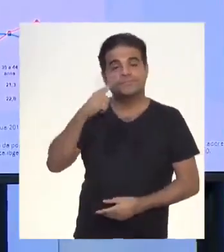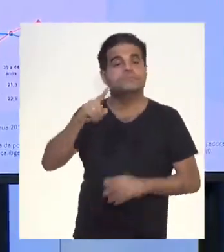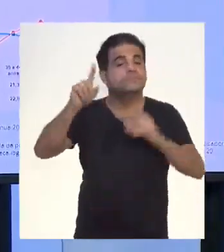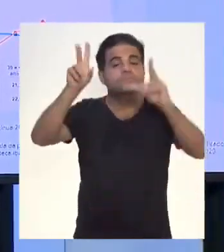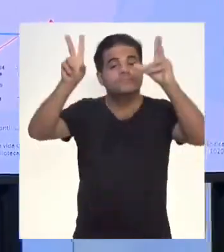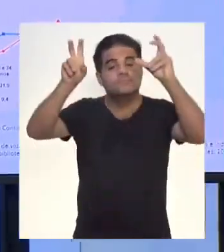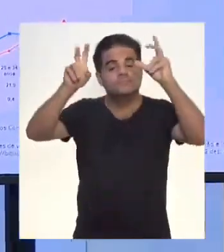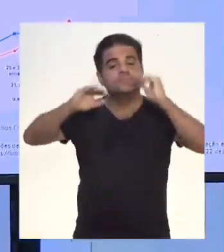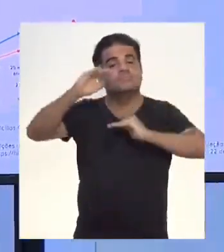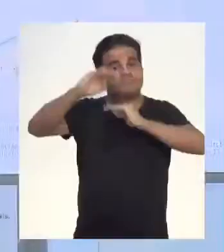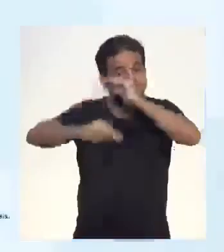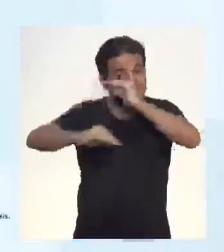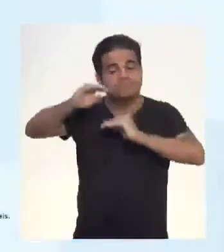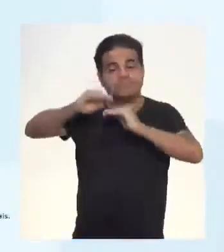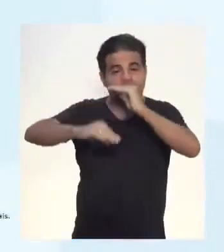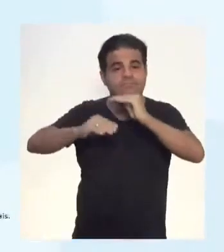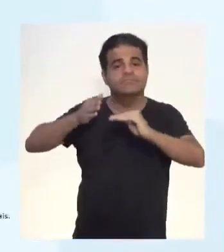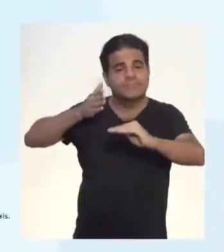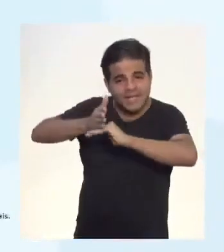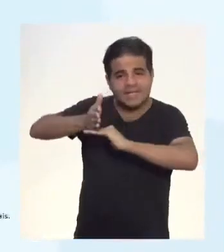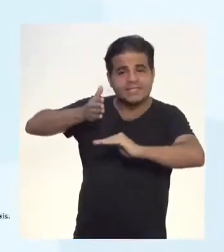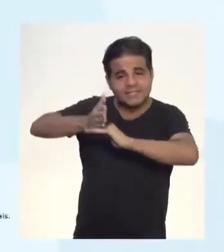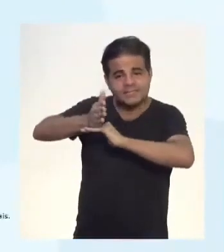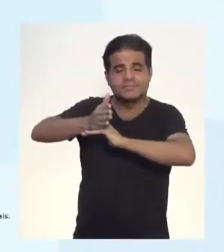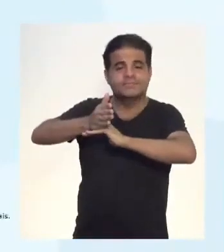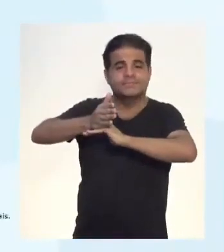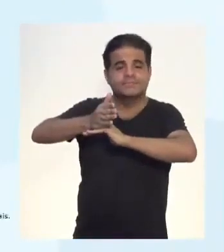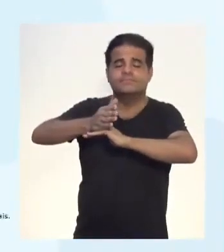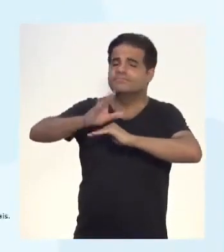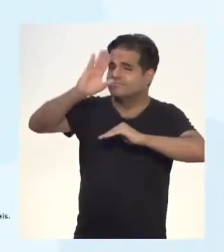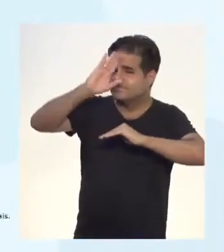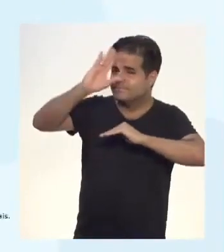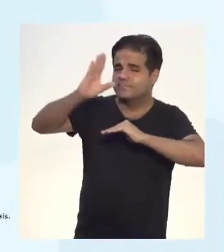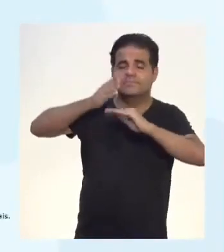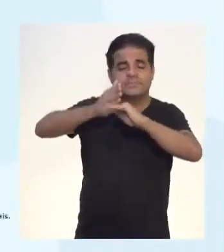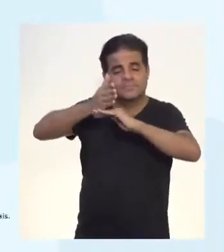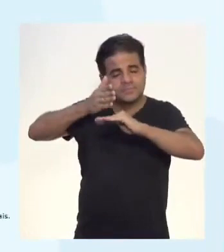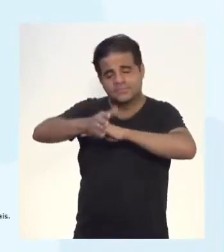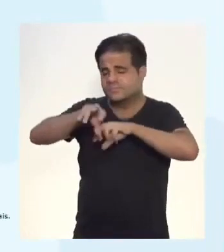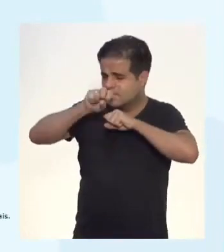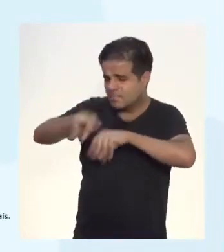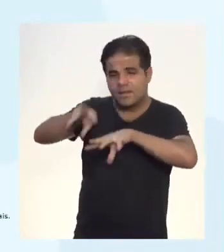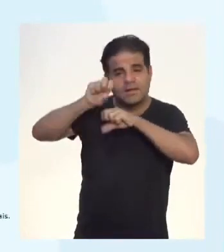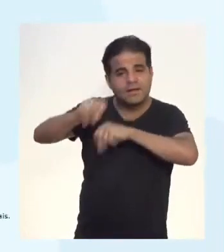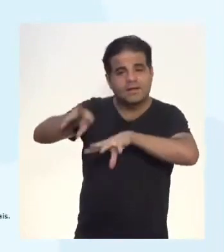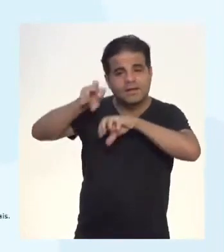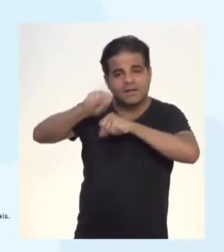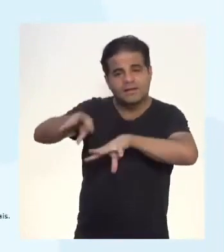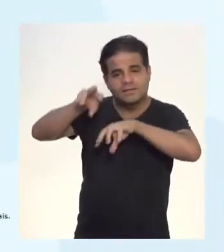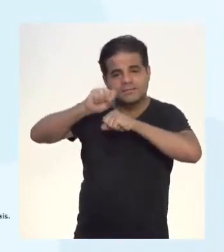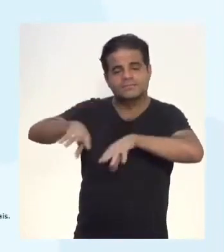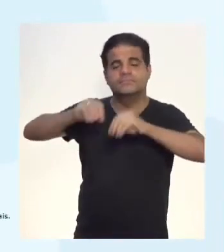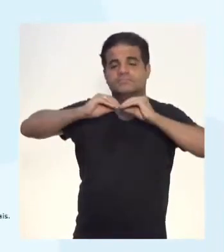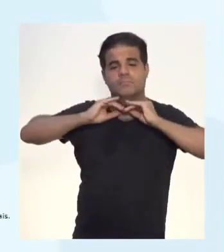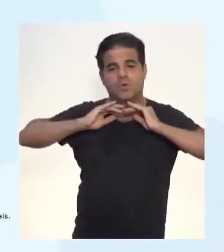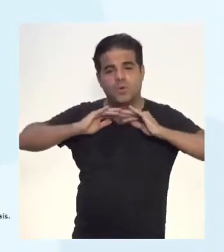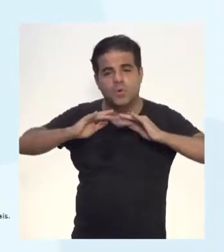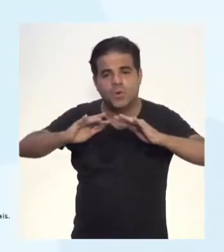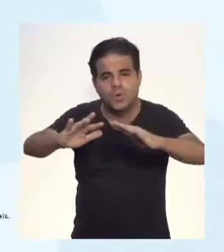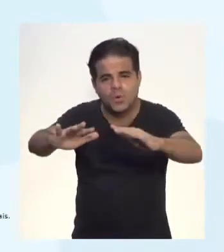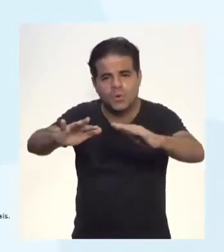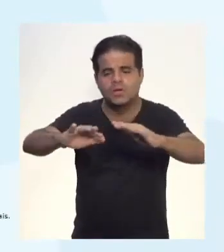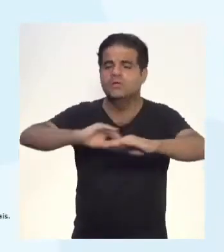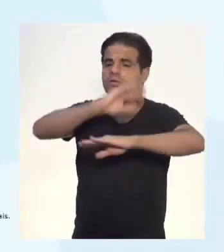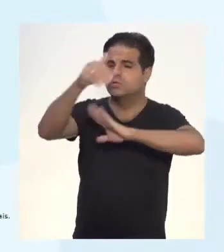questão da desigualdade de acessos, né? E principalmente o acesso à educação. Então, aqui a gente tem a distribuição percentual da